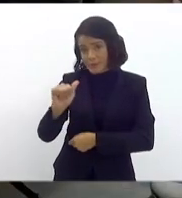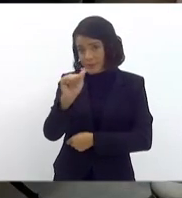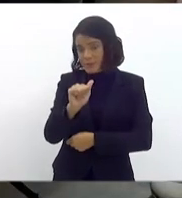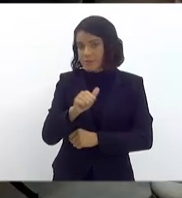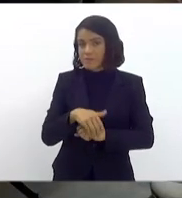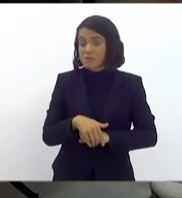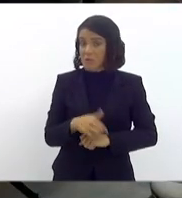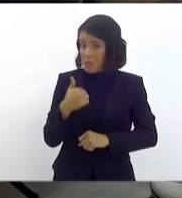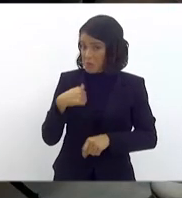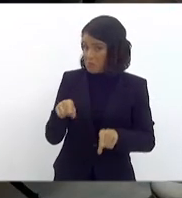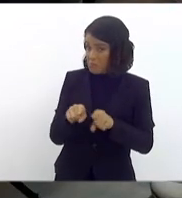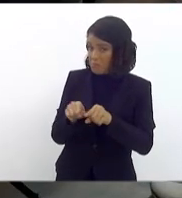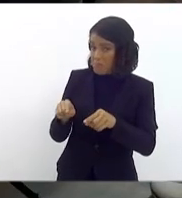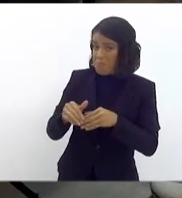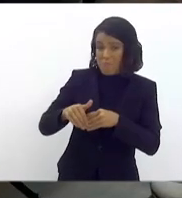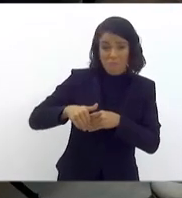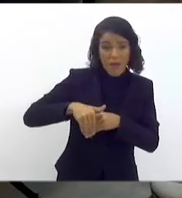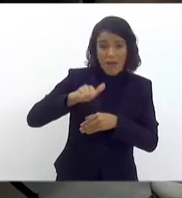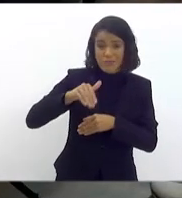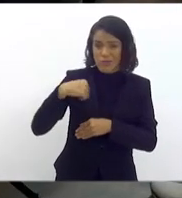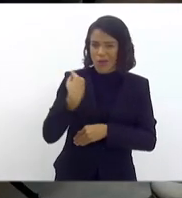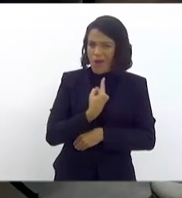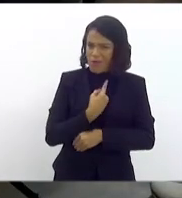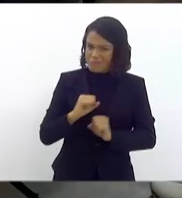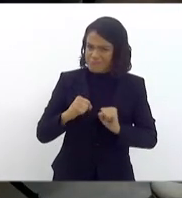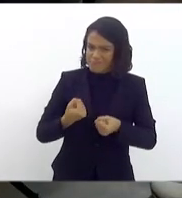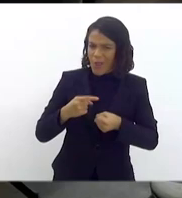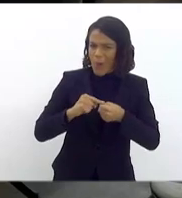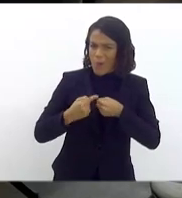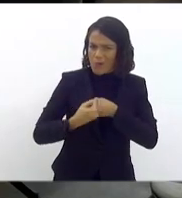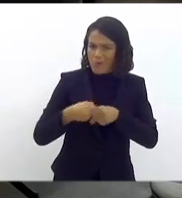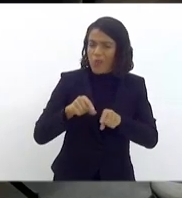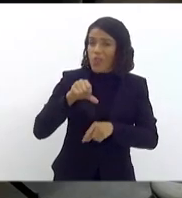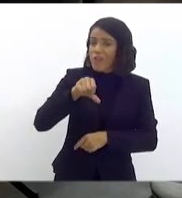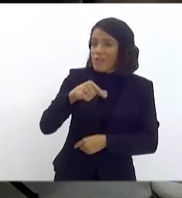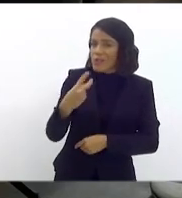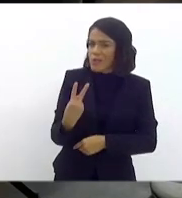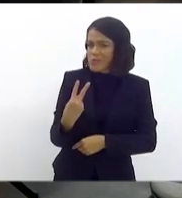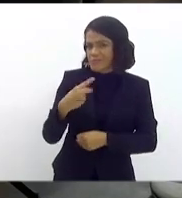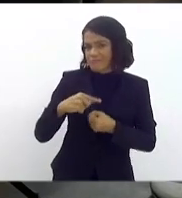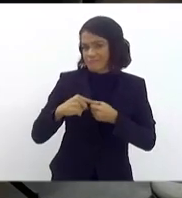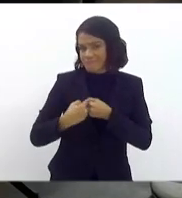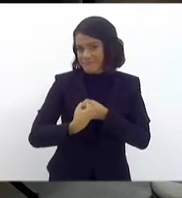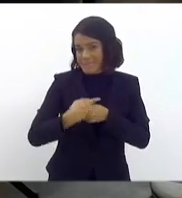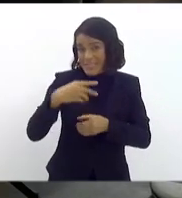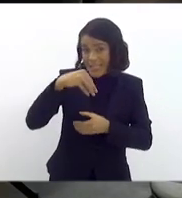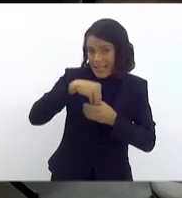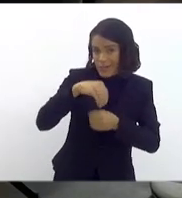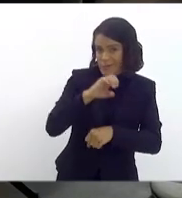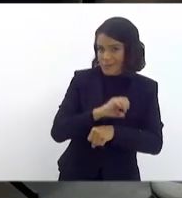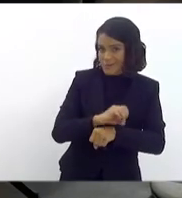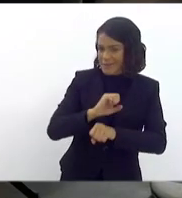presidente. Nós aqui somos municipalistas e deputados de 92 municípios nesse estado. Está claro que o ECAD presta